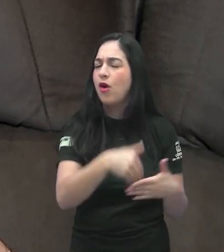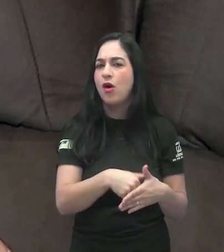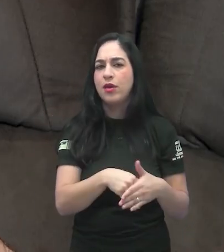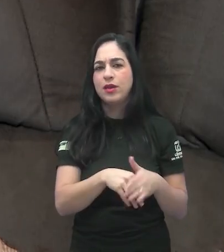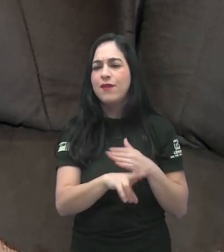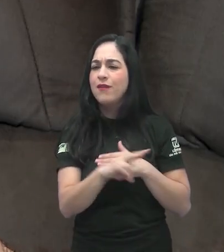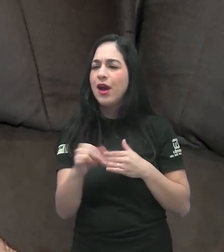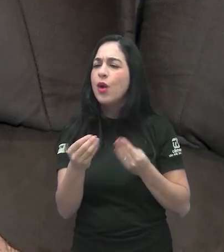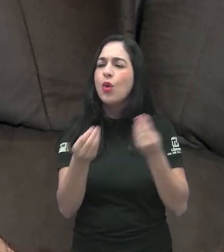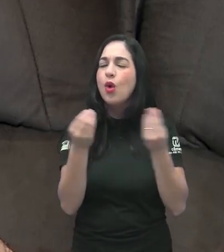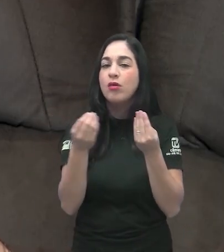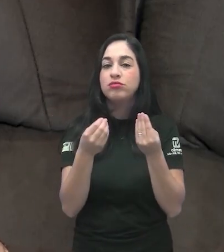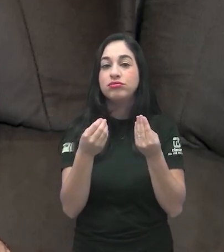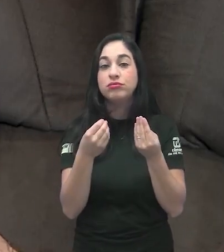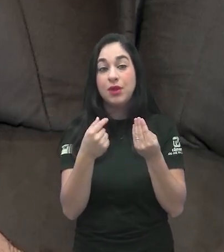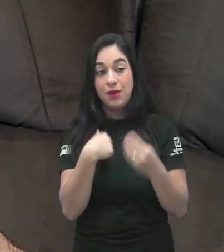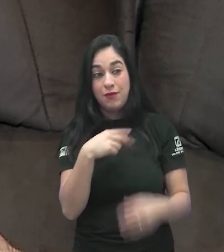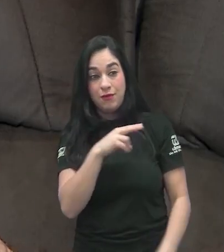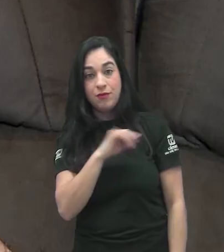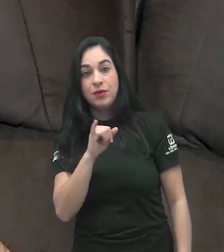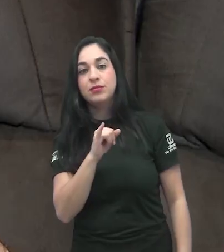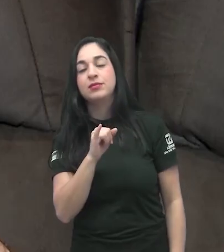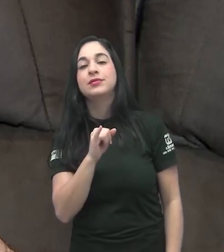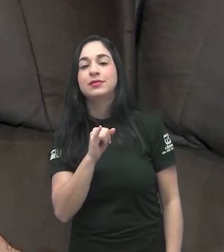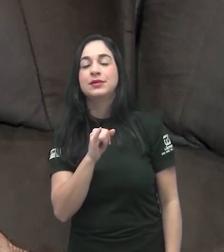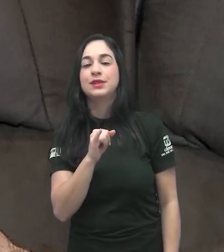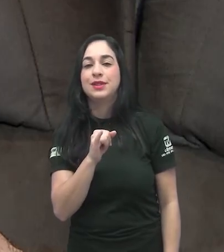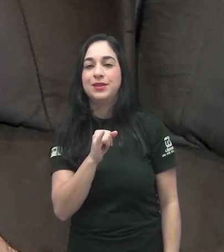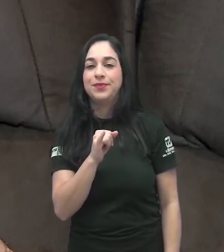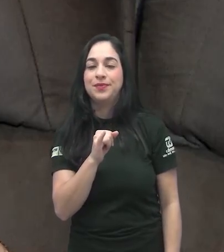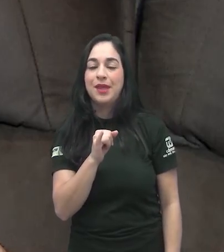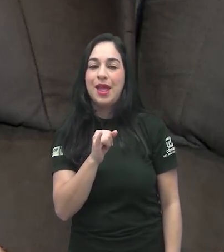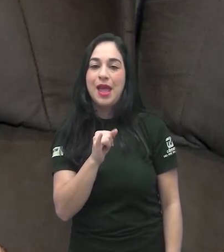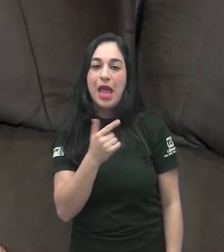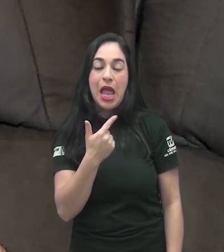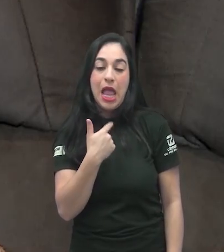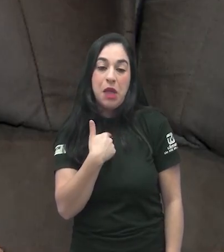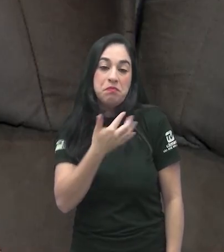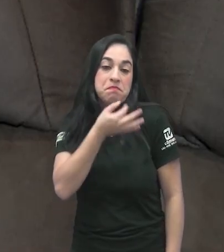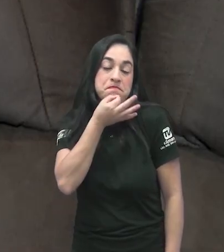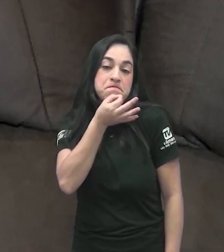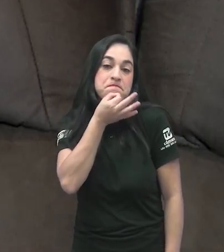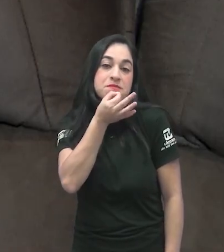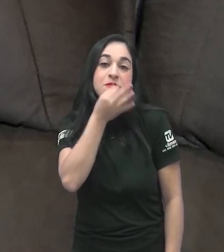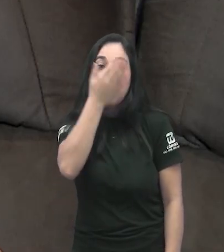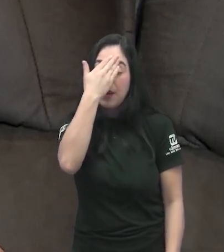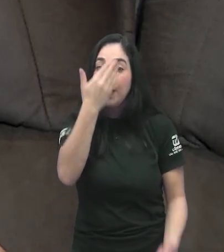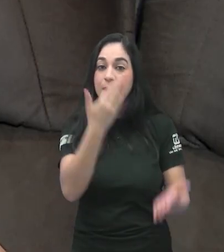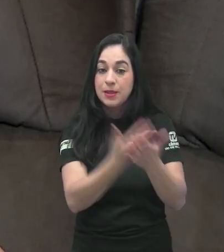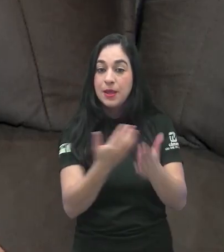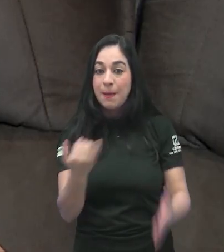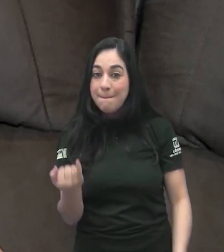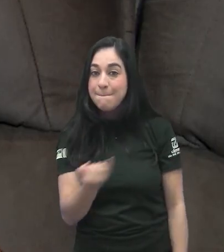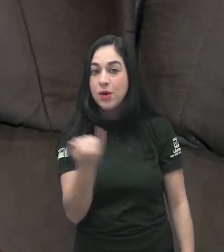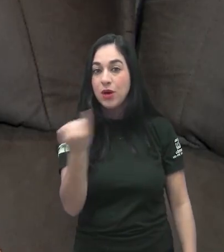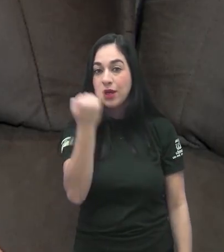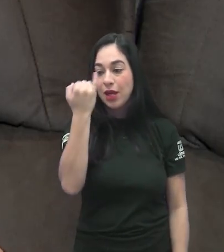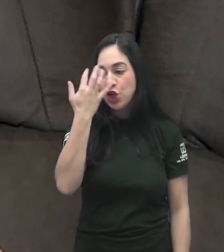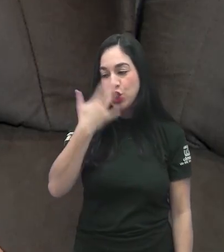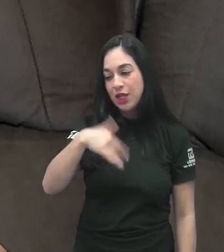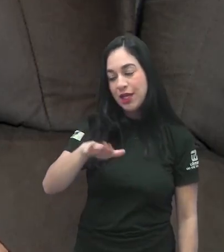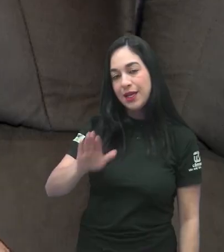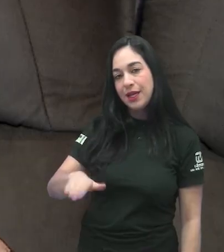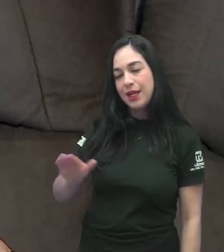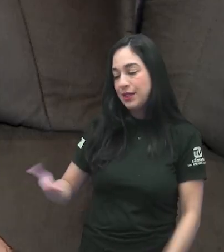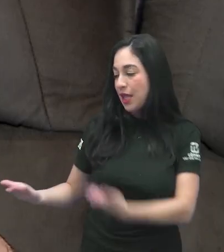chegar, votar, ir na urna, né? E isso, no que eu penso, eu acho que é